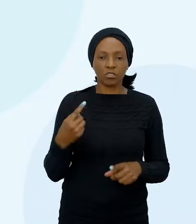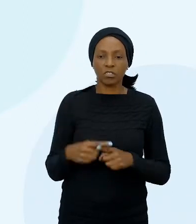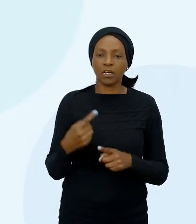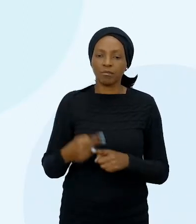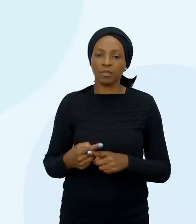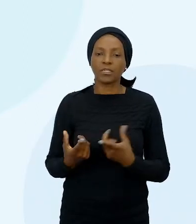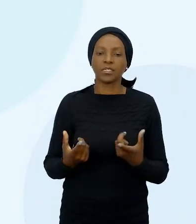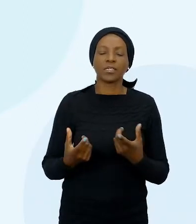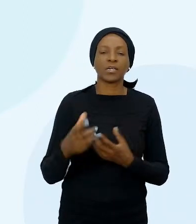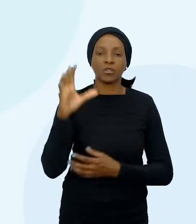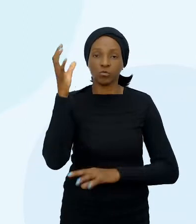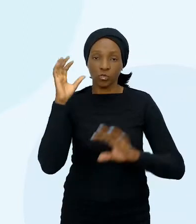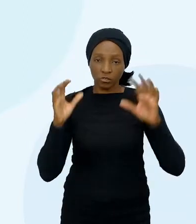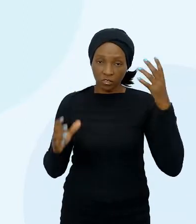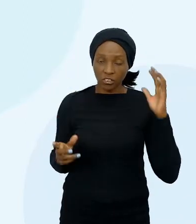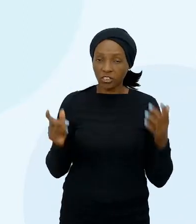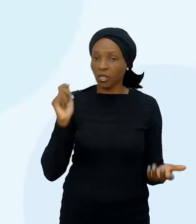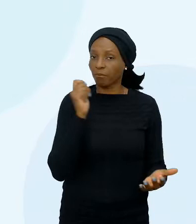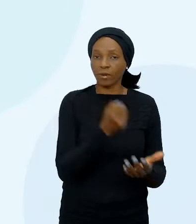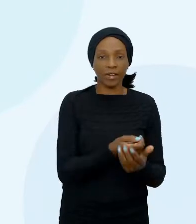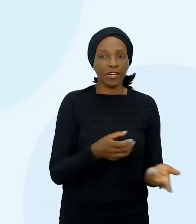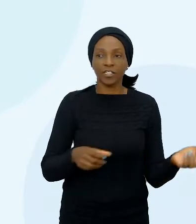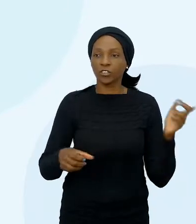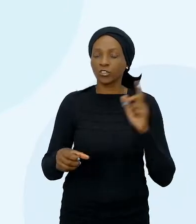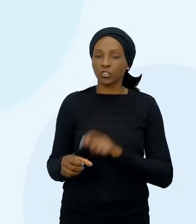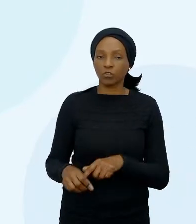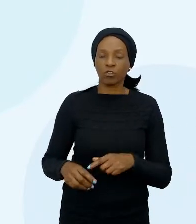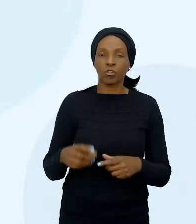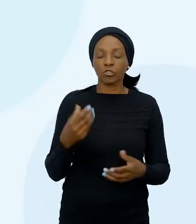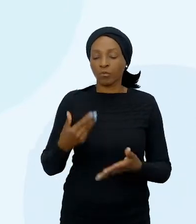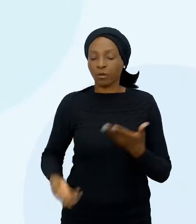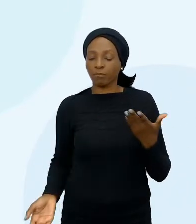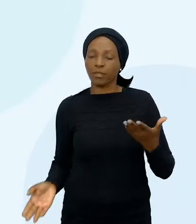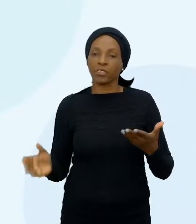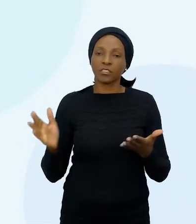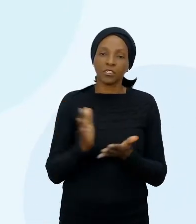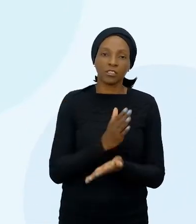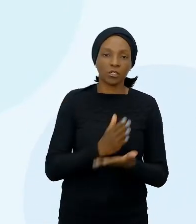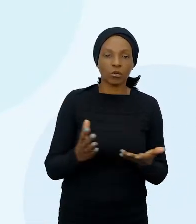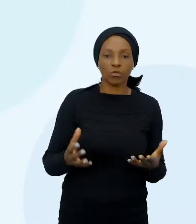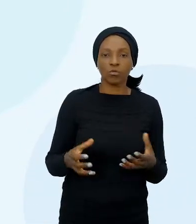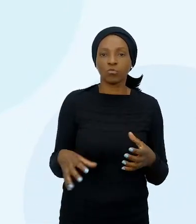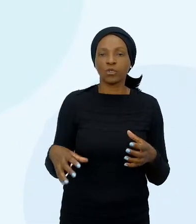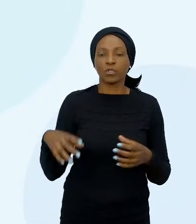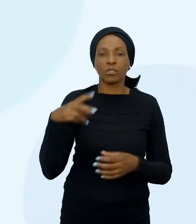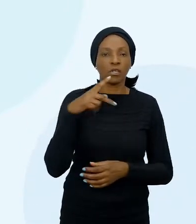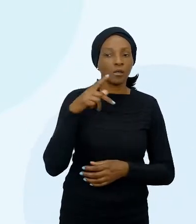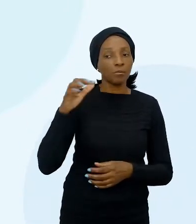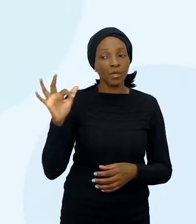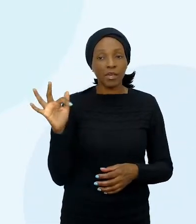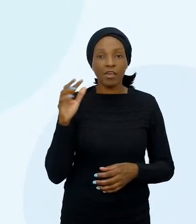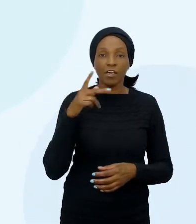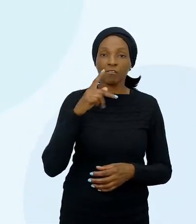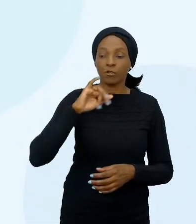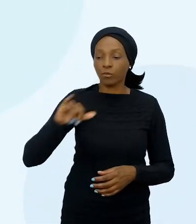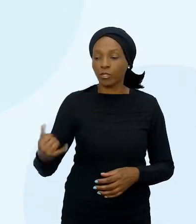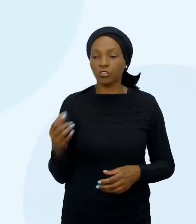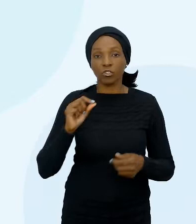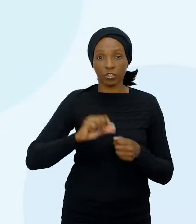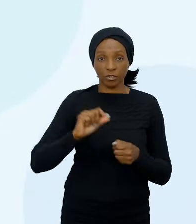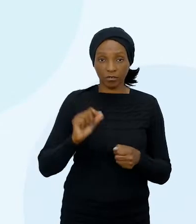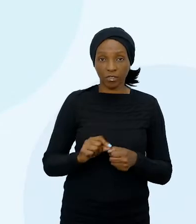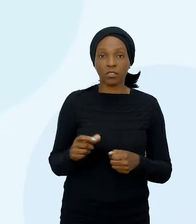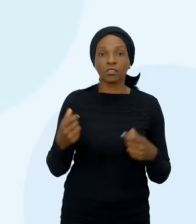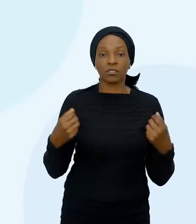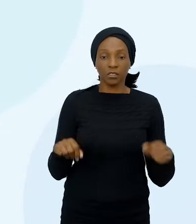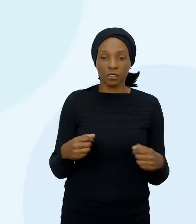ambiental por um dano que determinada entidade, pessoa física ou jurídica fez, né,